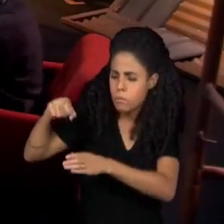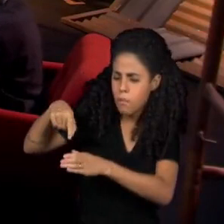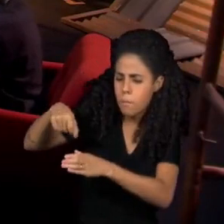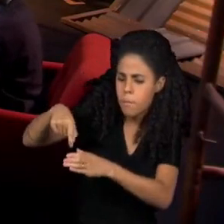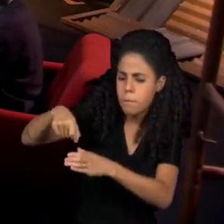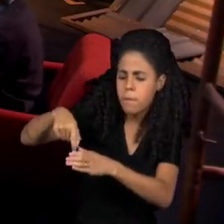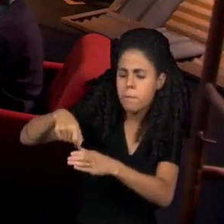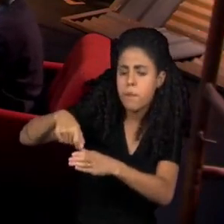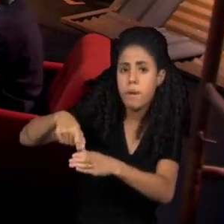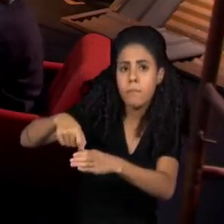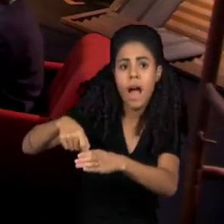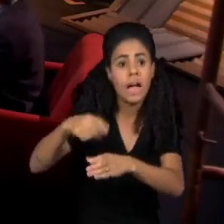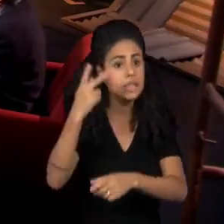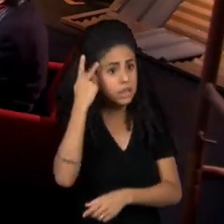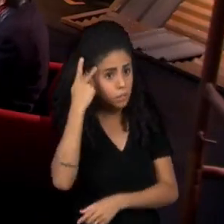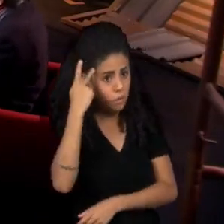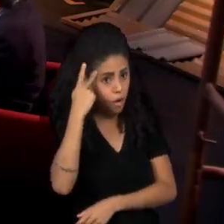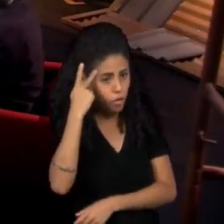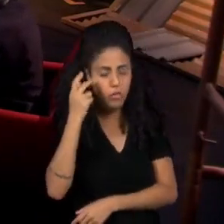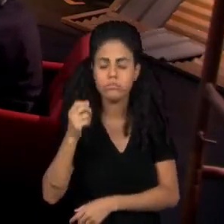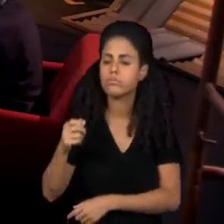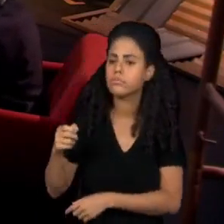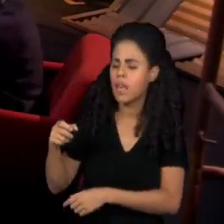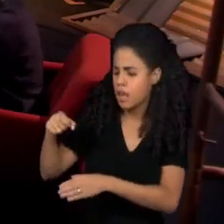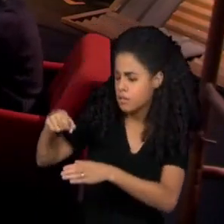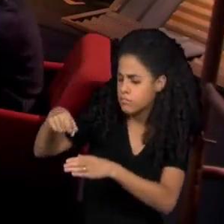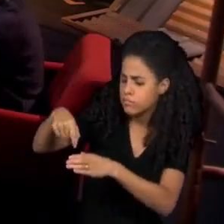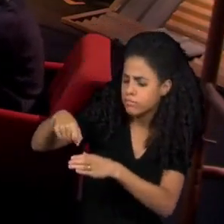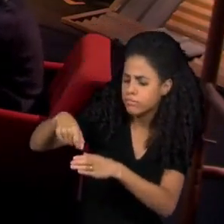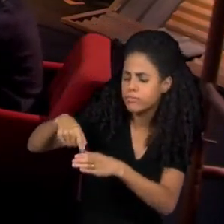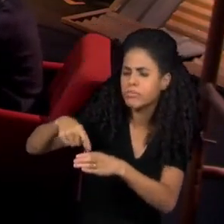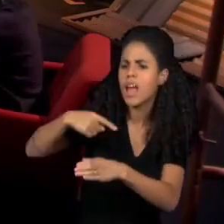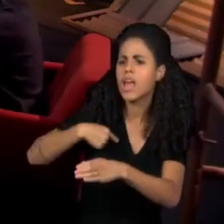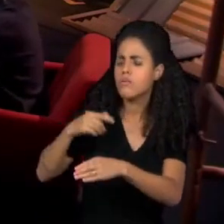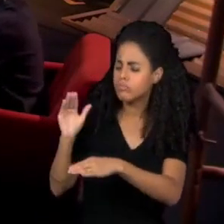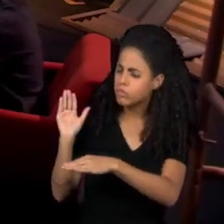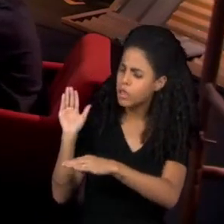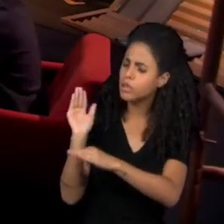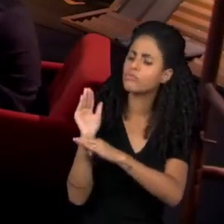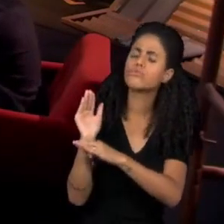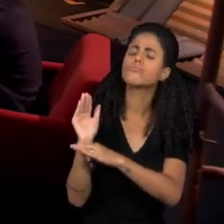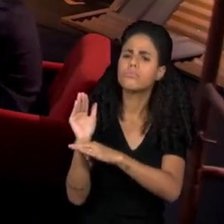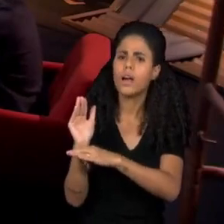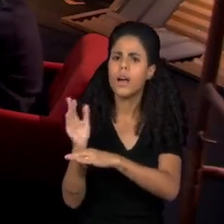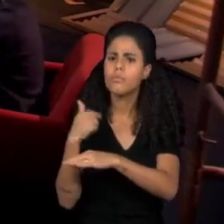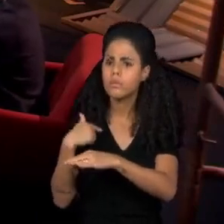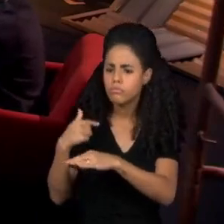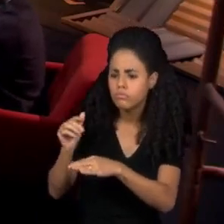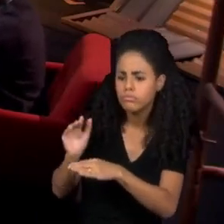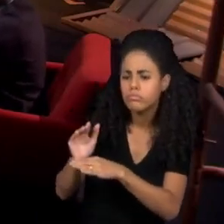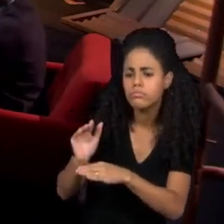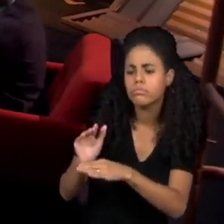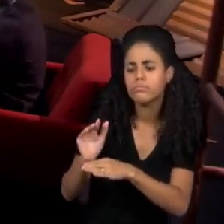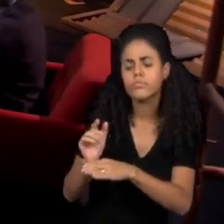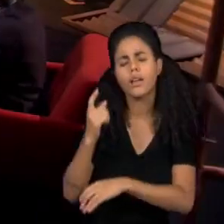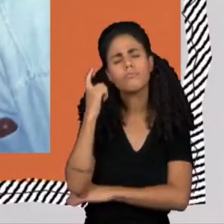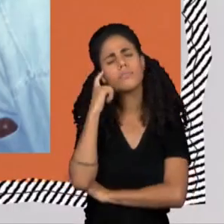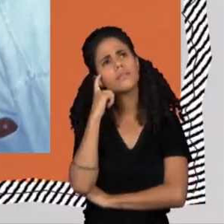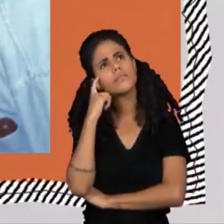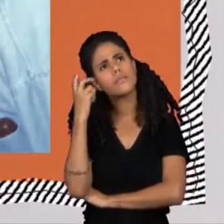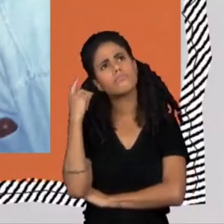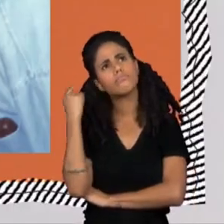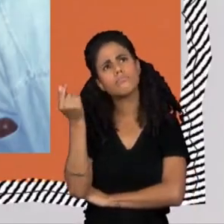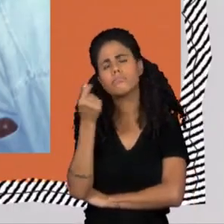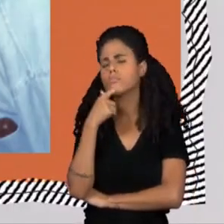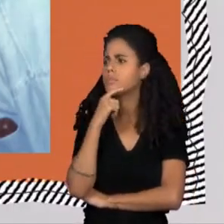aquela lá em São Paulo e perto de internet é aí eu fui ajudar ele foi lá papai espera